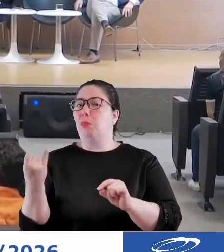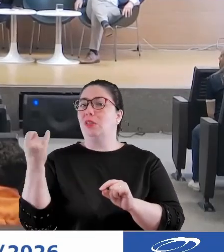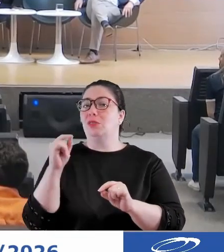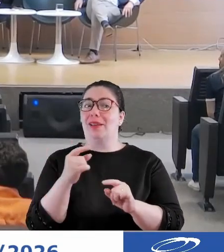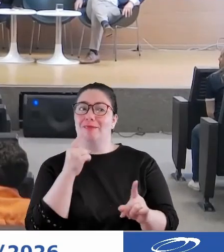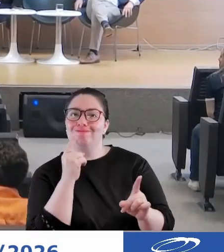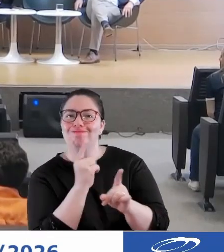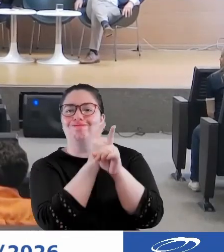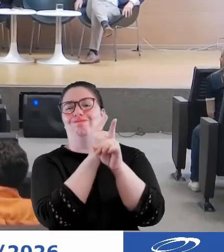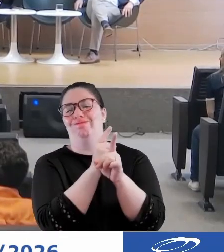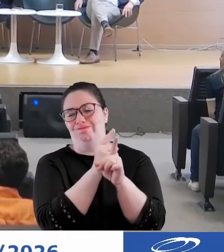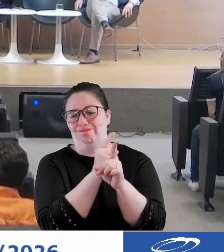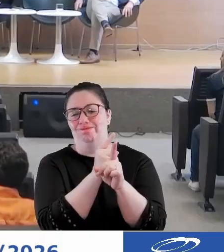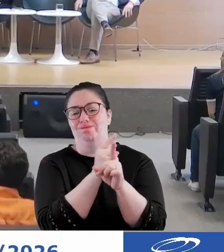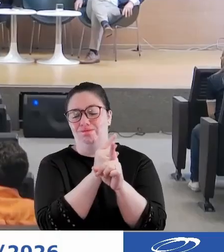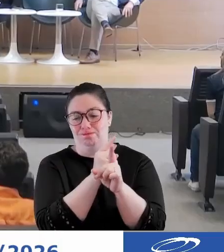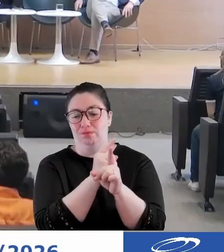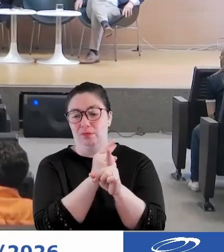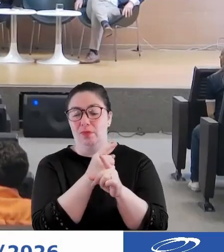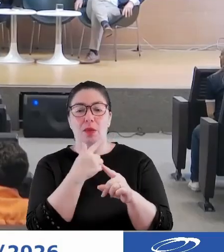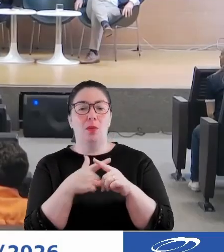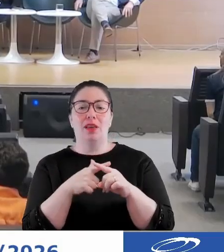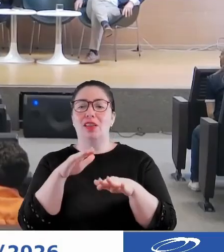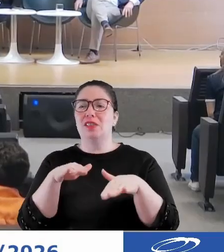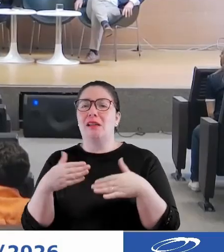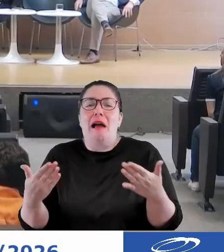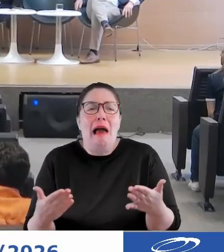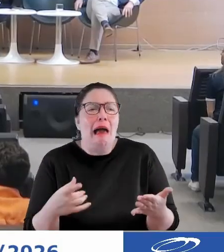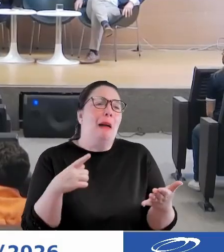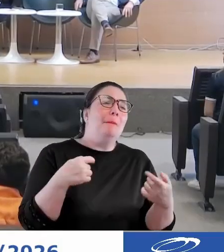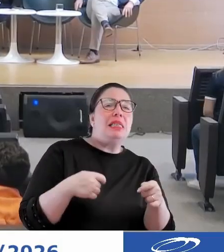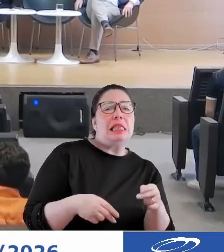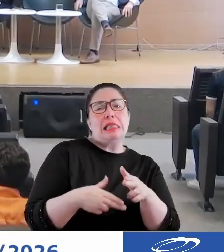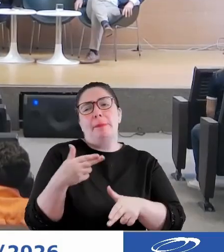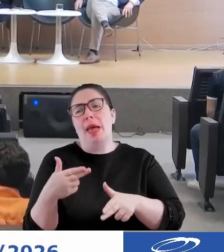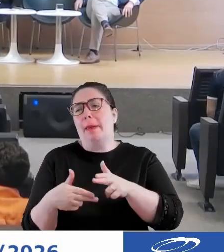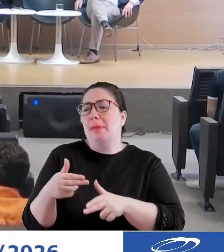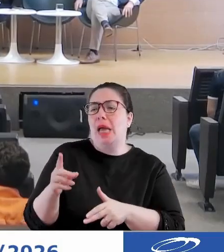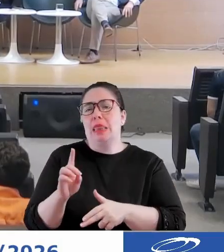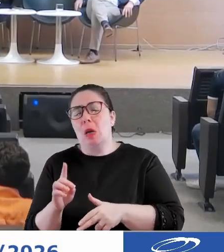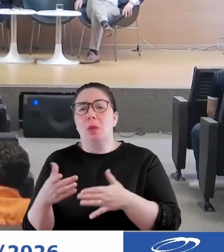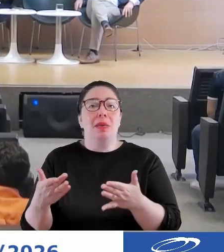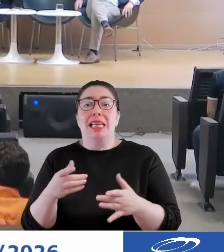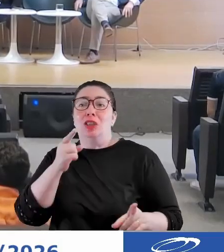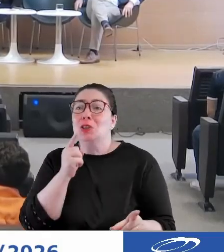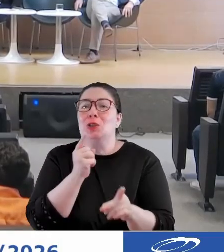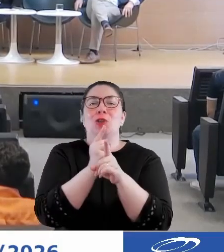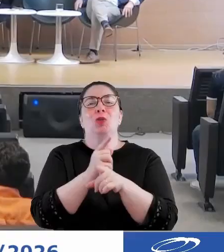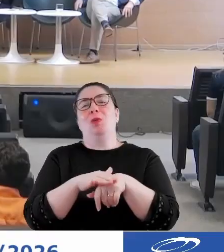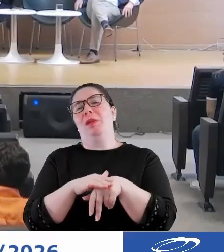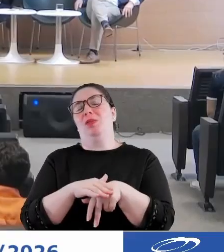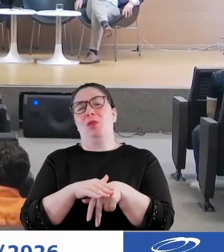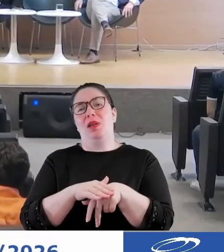nem a questão cirúrgica, se há uma indicação ou se não há uma indicação, mas é fazer o diagnóstico. É muito difícil, porque a gente precisa pelo menos de